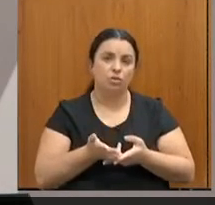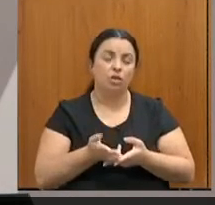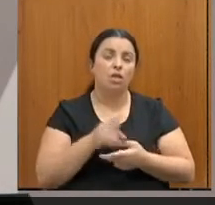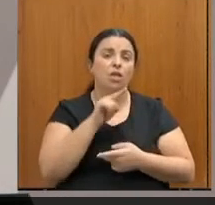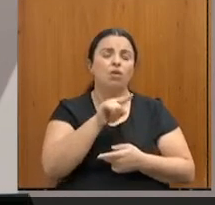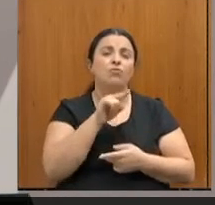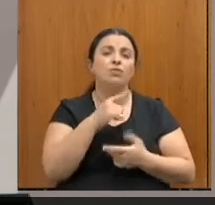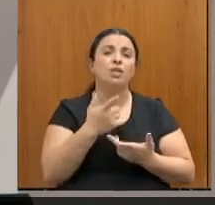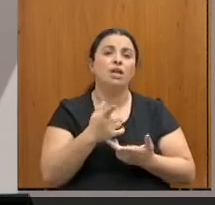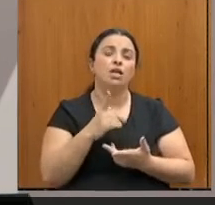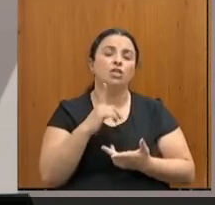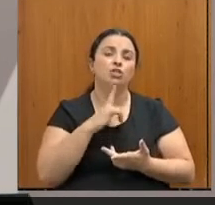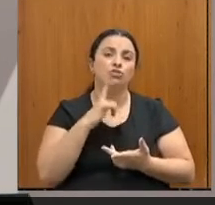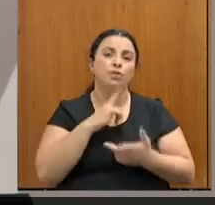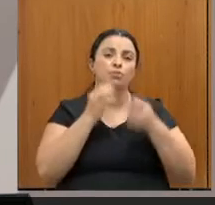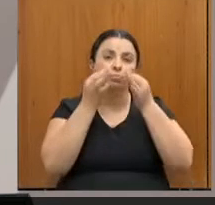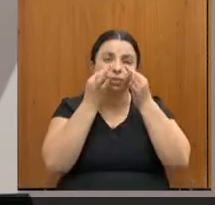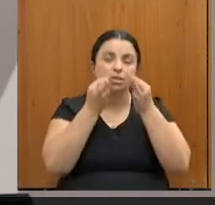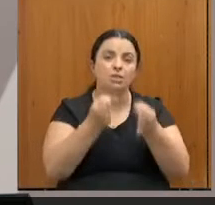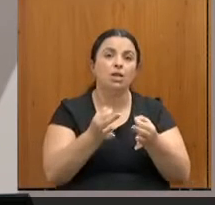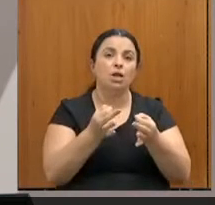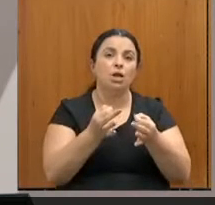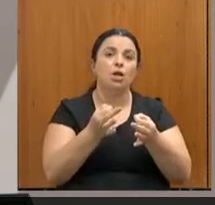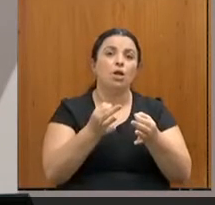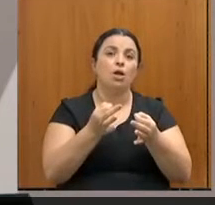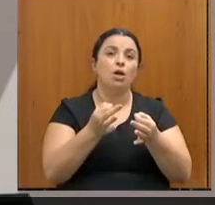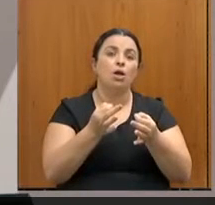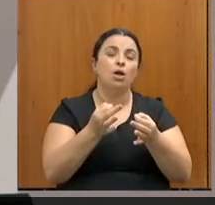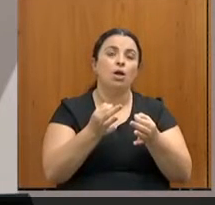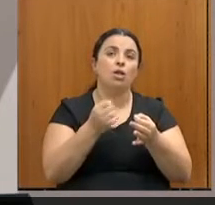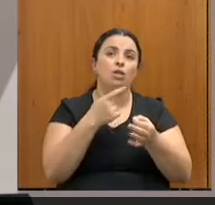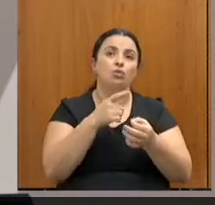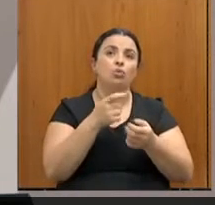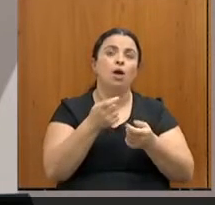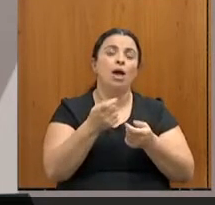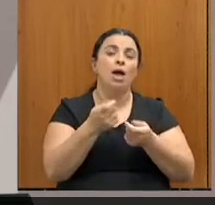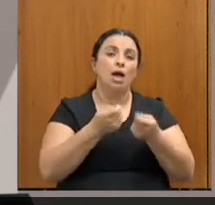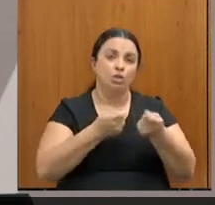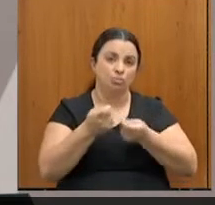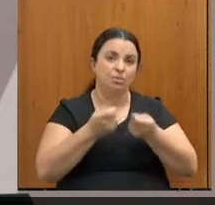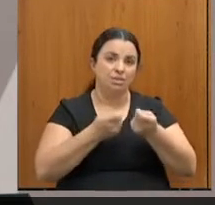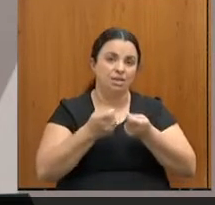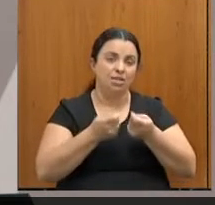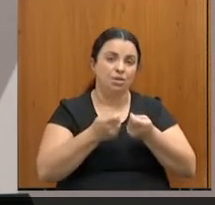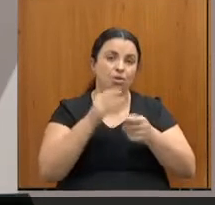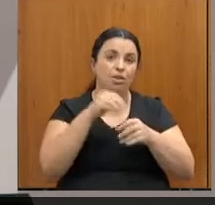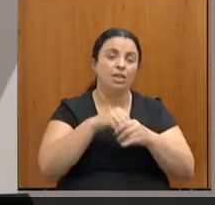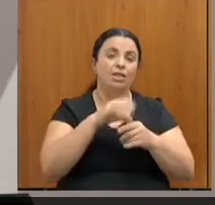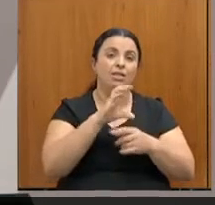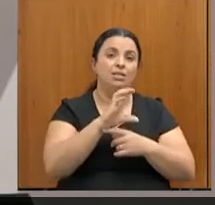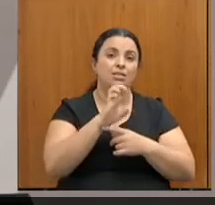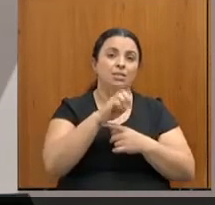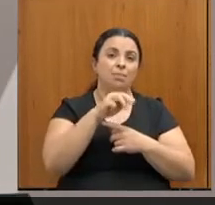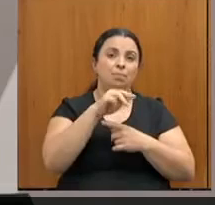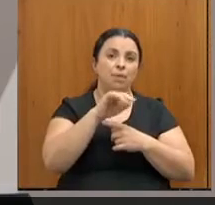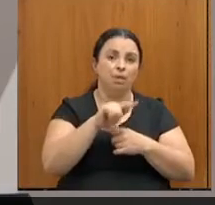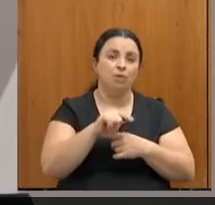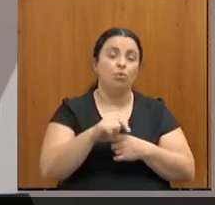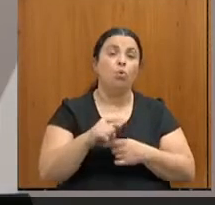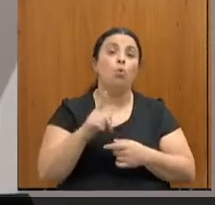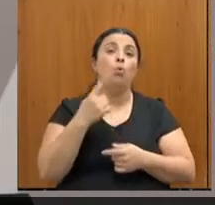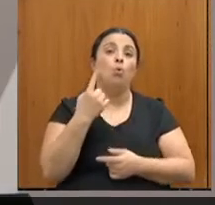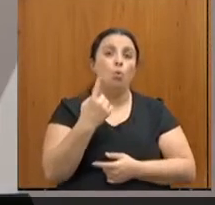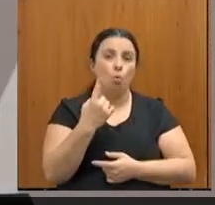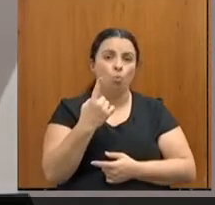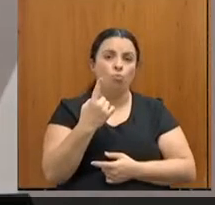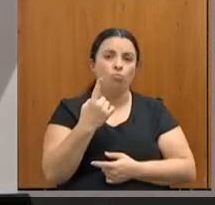radar da administração do semic um Beatriz Deputado Beatriz que diz respeito às escolas